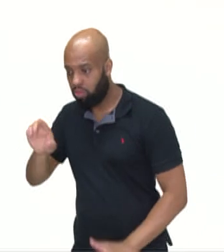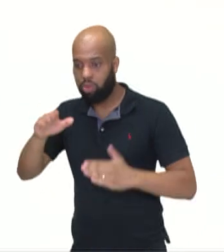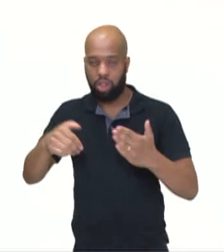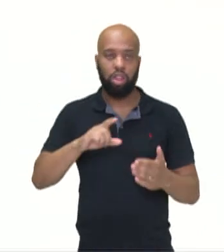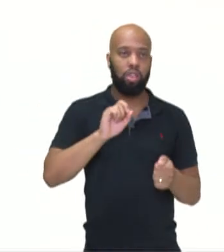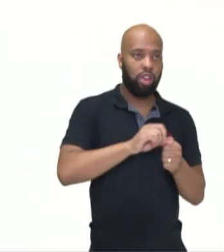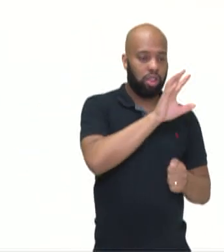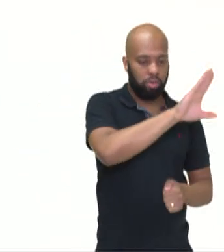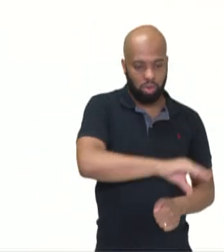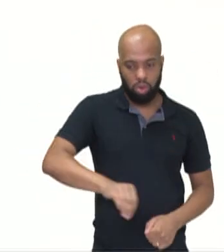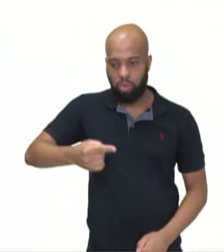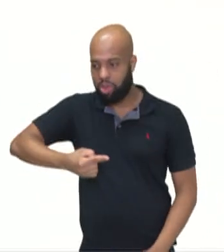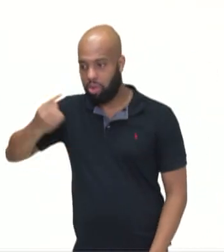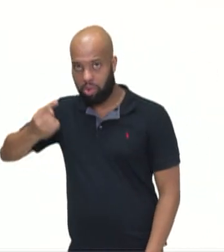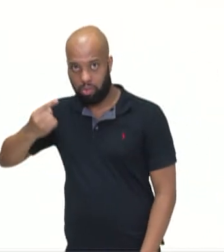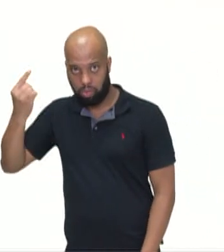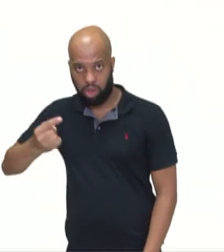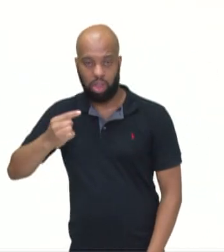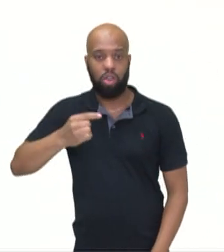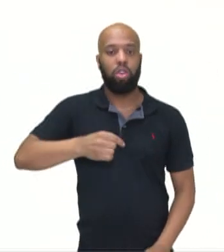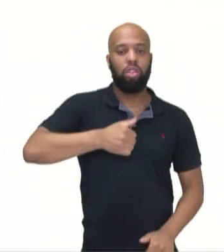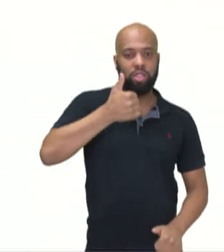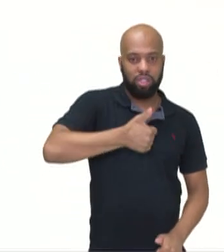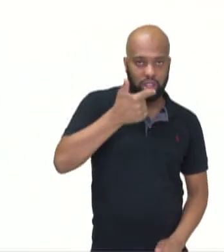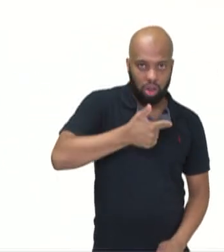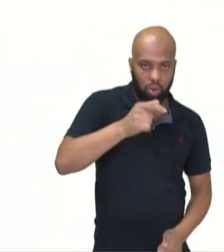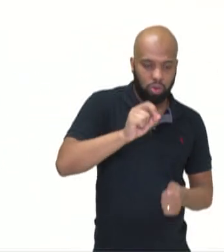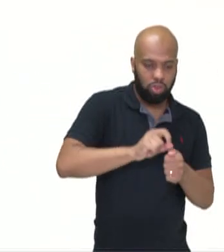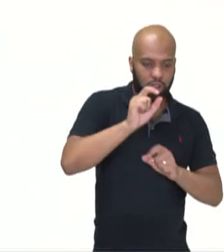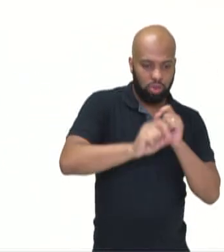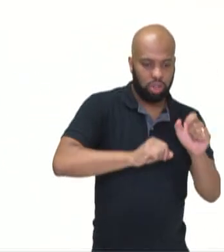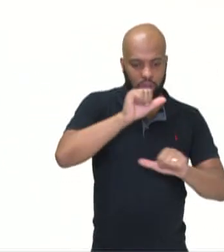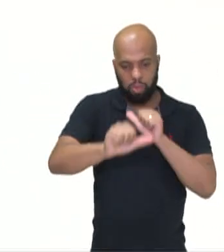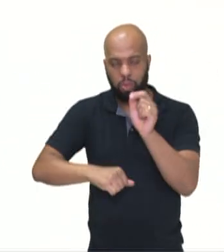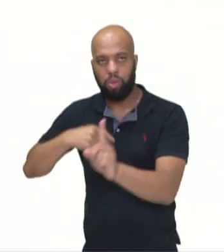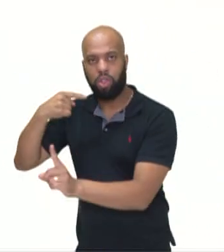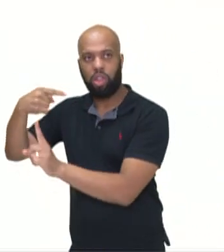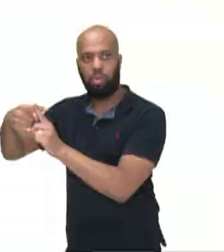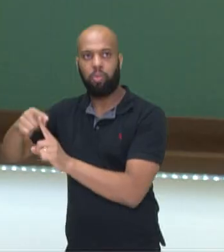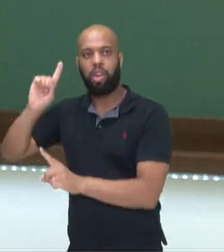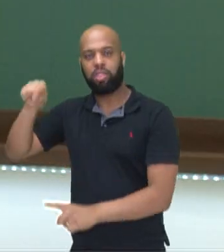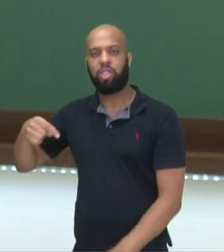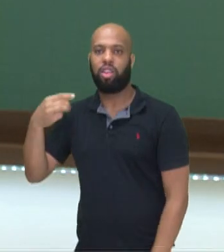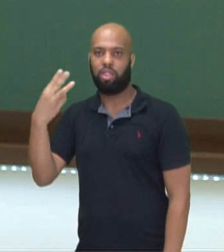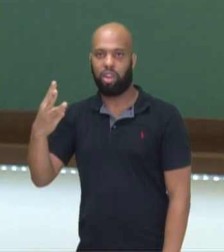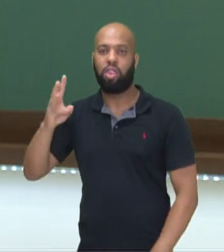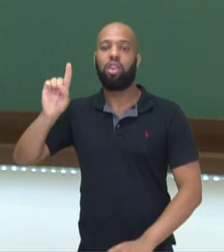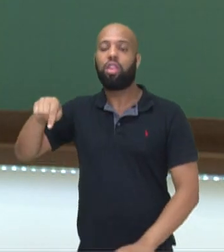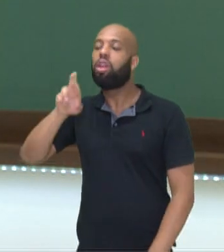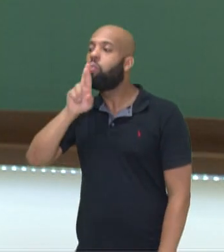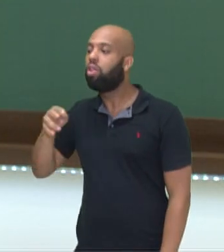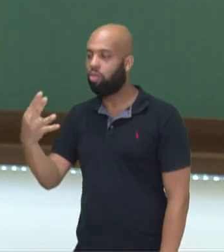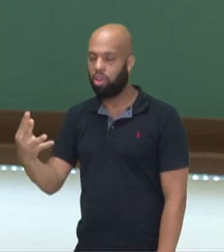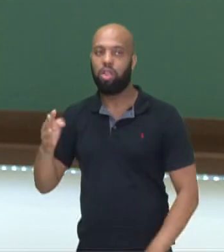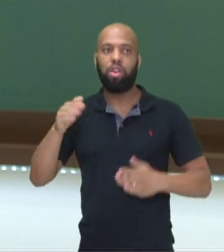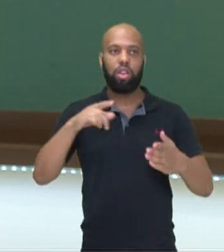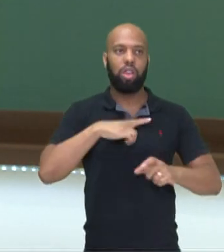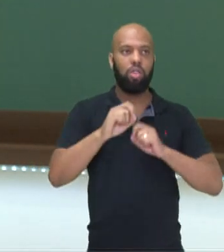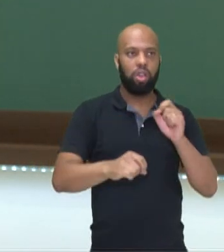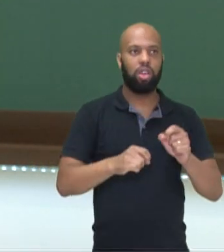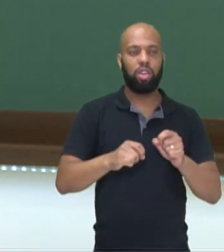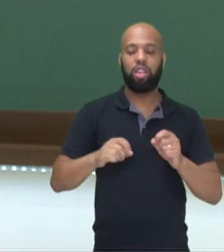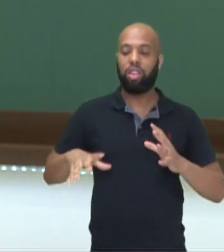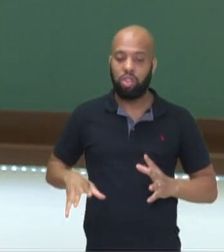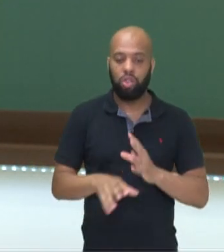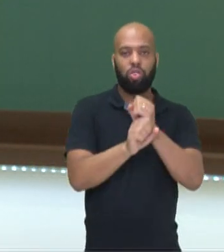subtração de números inteiros, repete o primeiro, inverte o sinal do segundo, soma essa diferença de fuso, deu 4. Então, a diferença é de 4